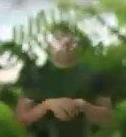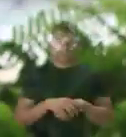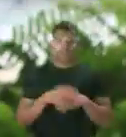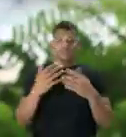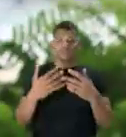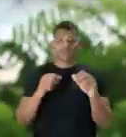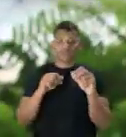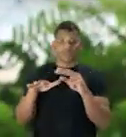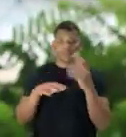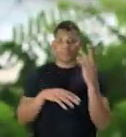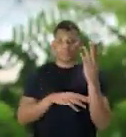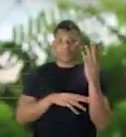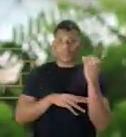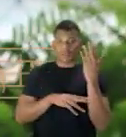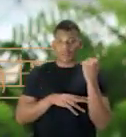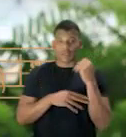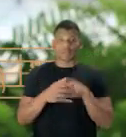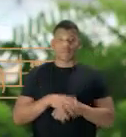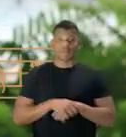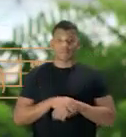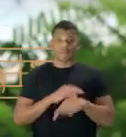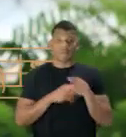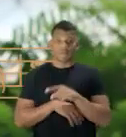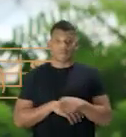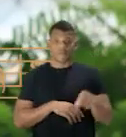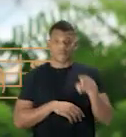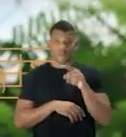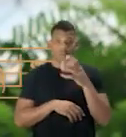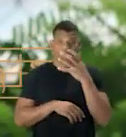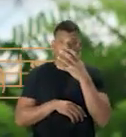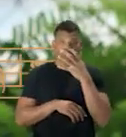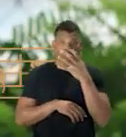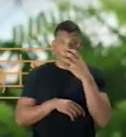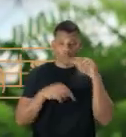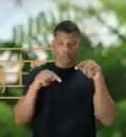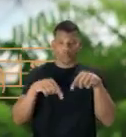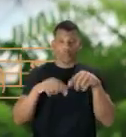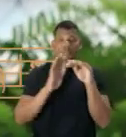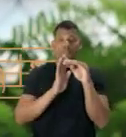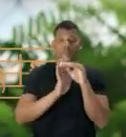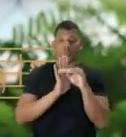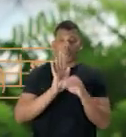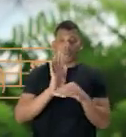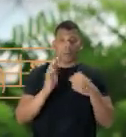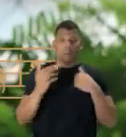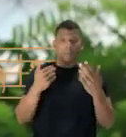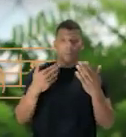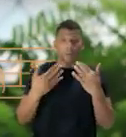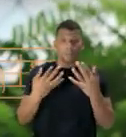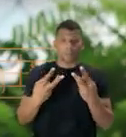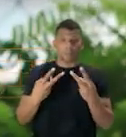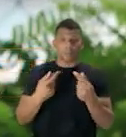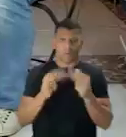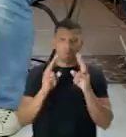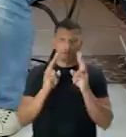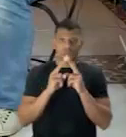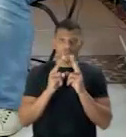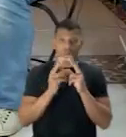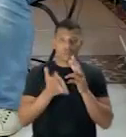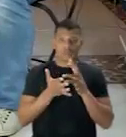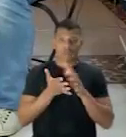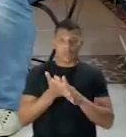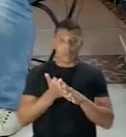Na semana passada, você acompanhou aqui, eu bati um papo maravilhoso com essa dupla espetacular do samba,